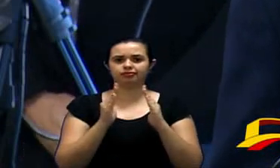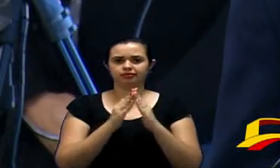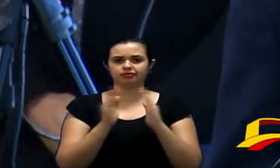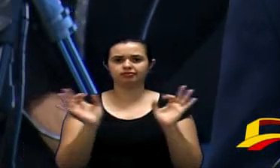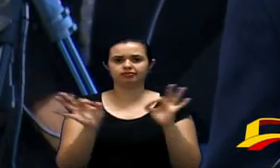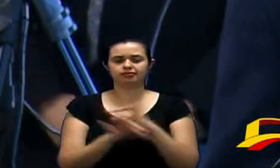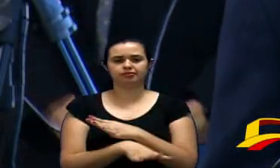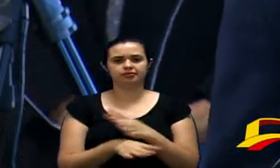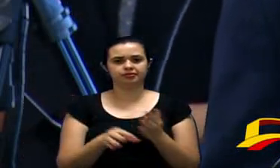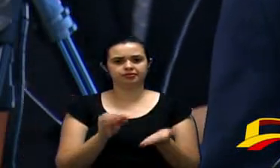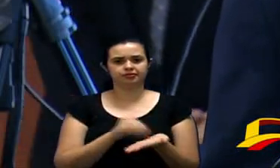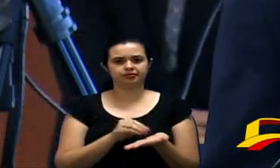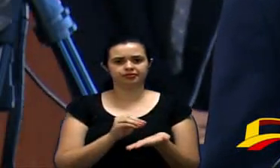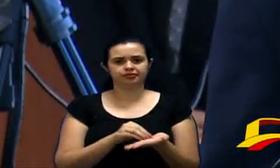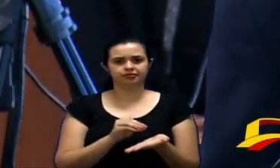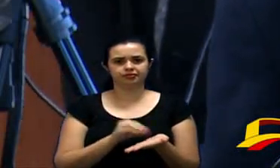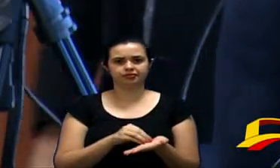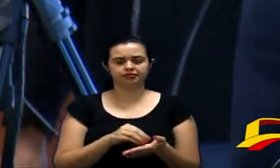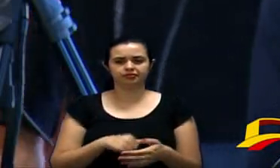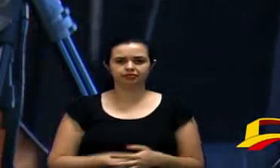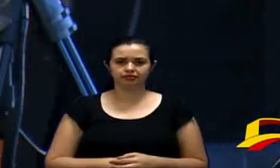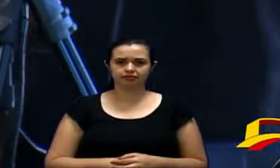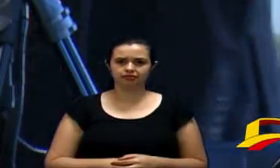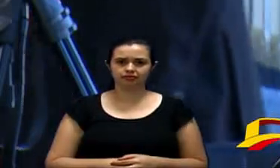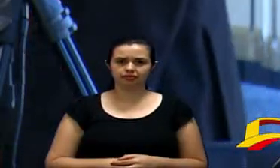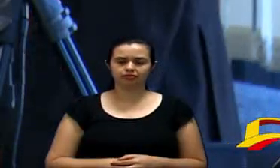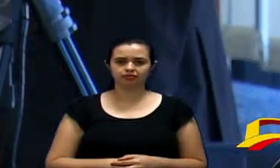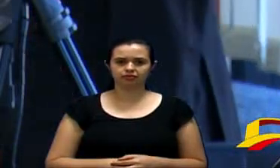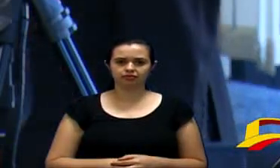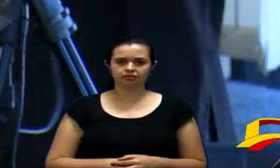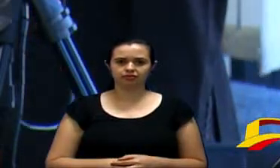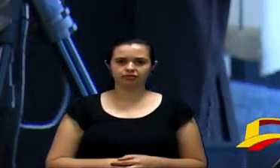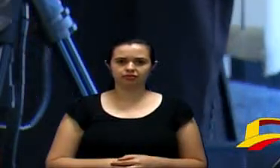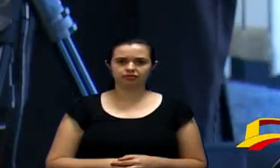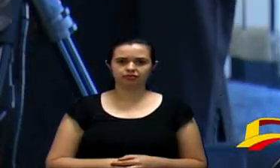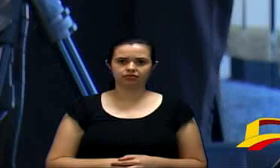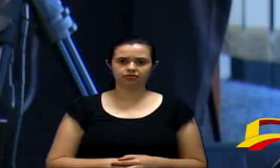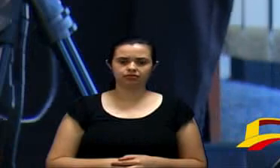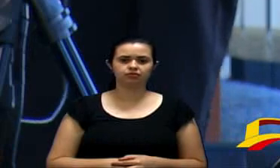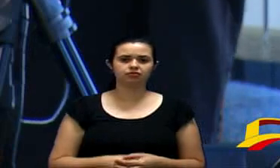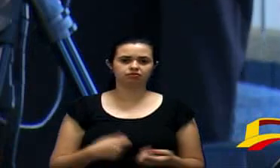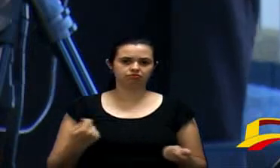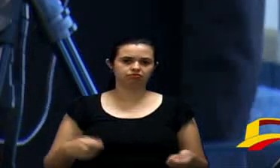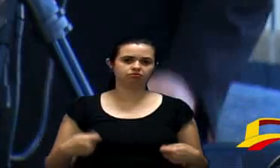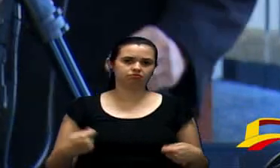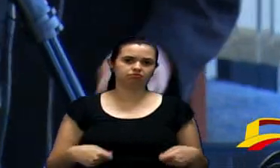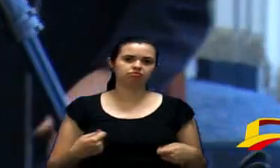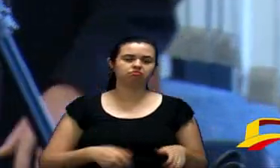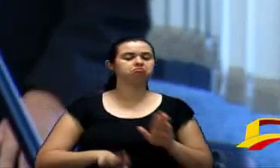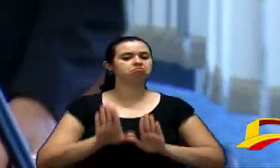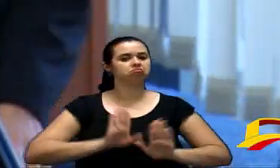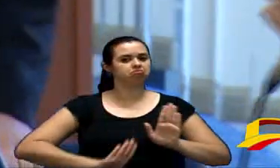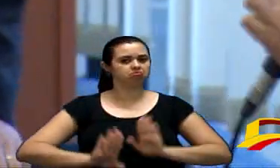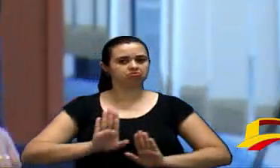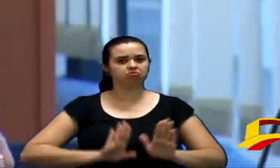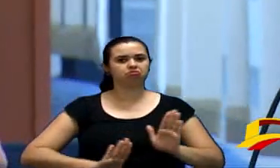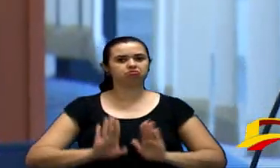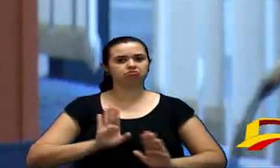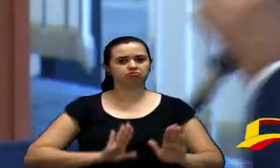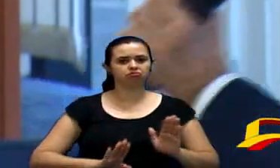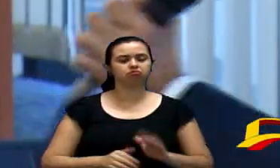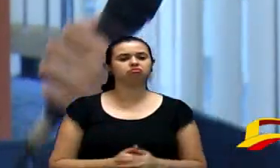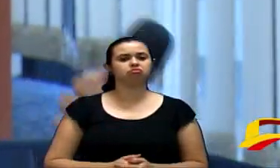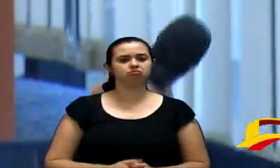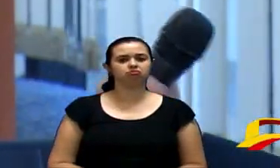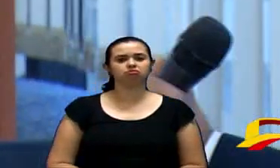pagando mais aluguel. Já faz bastante tempo. Então, era isso que eu queria colocar e que a gente precisa tomar muito cuidado nesse particular.